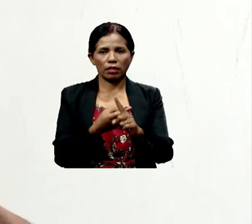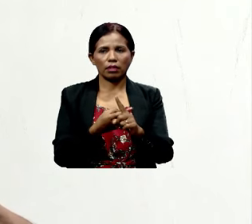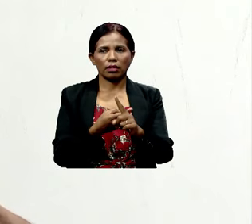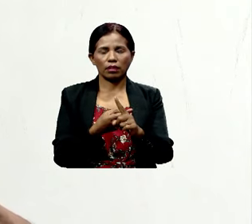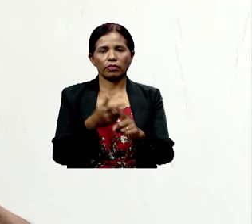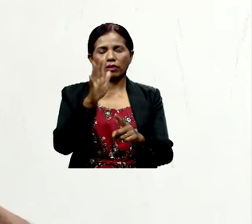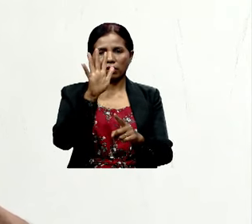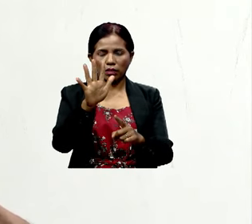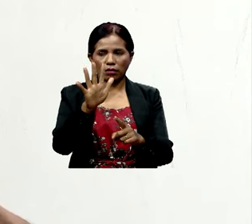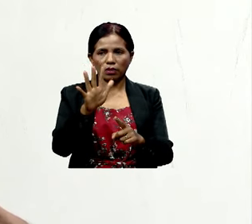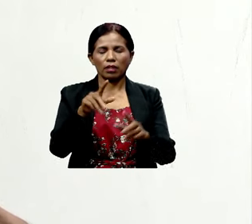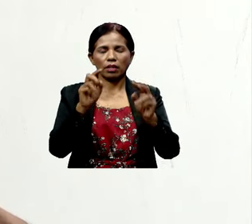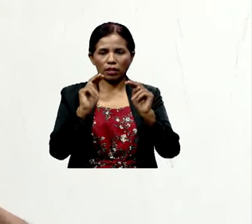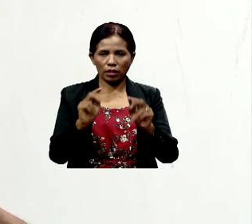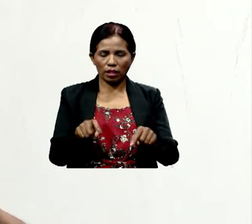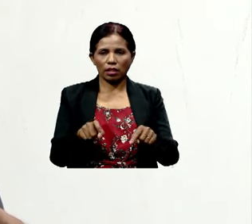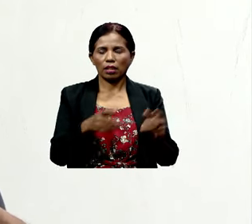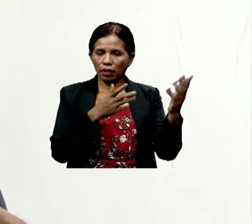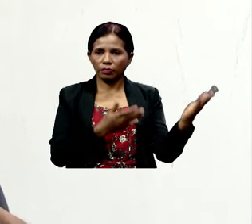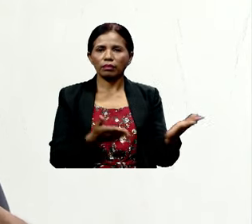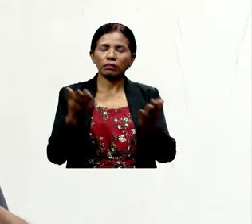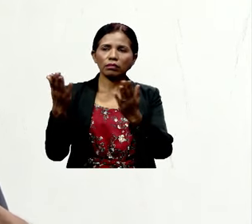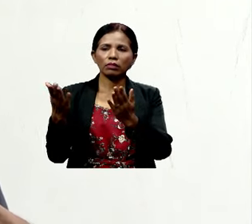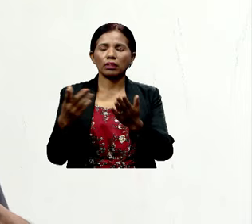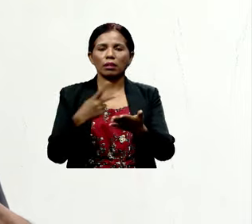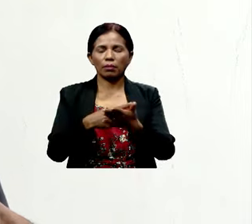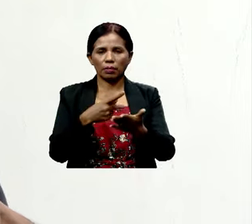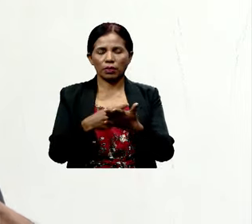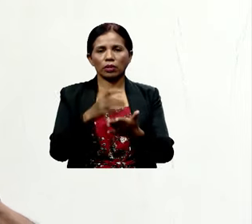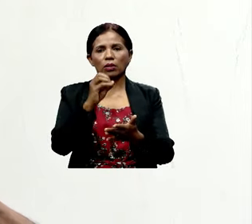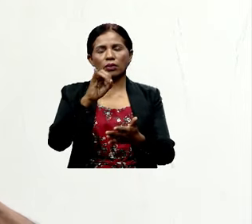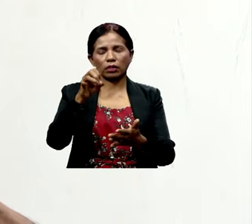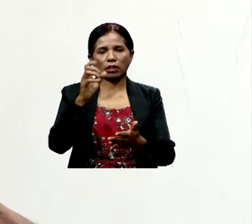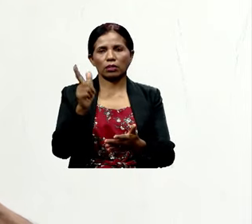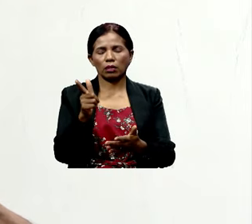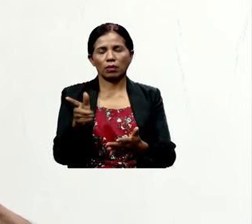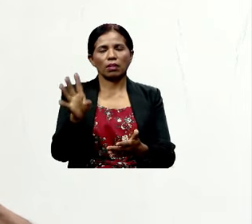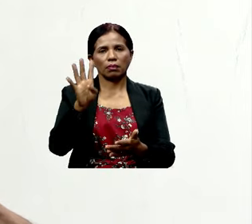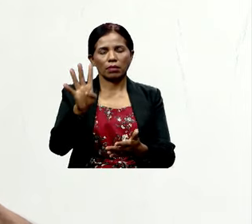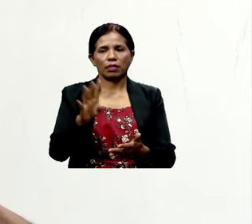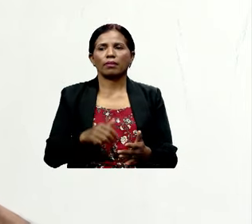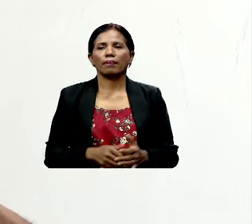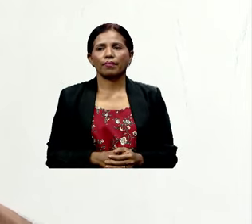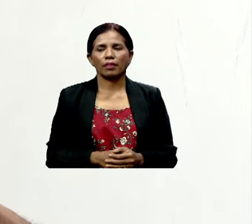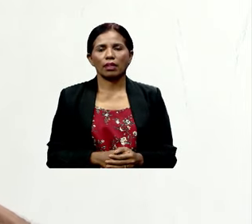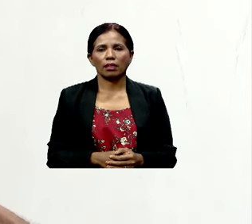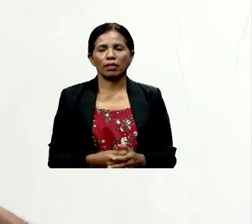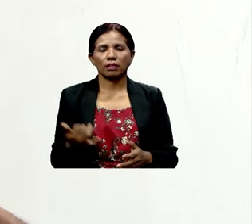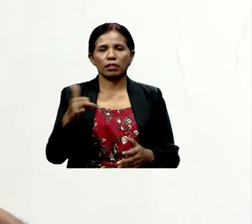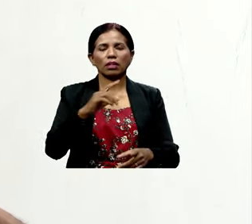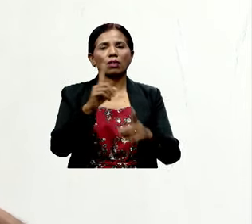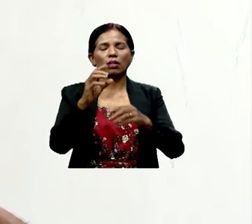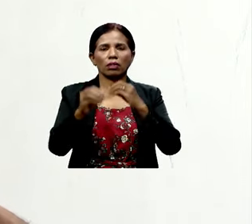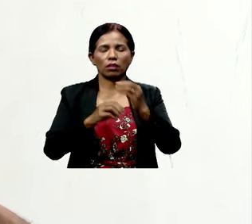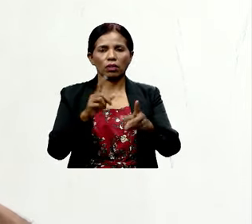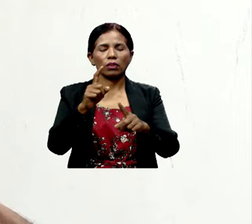fulan 5 tem que submete proposto orçamento 2024 ni antau calculo sira contagem fulan